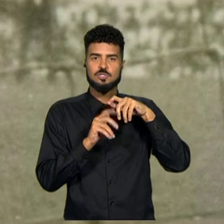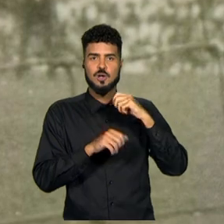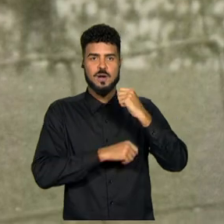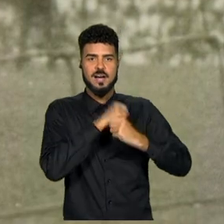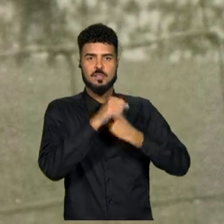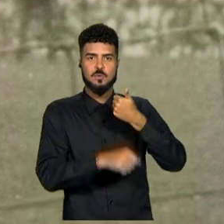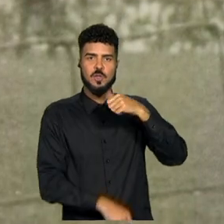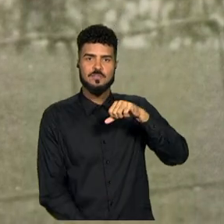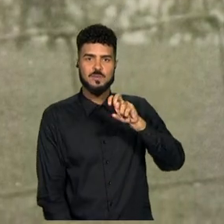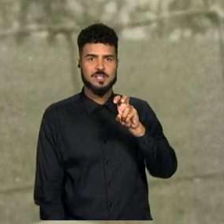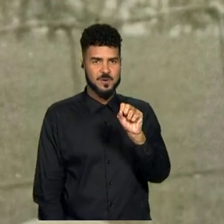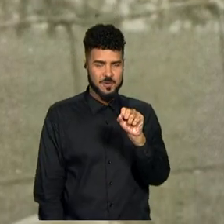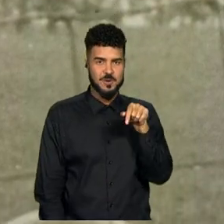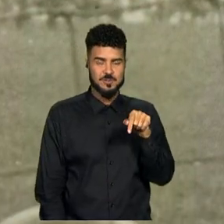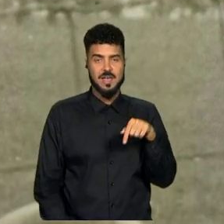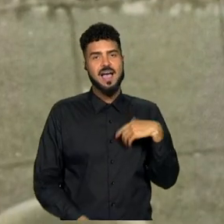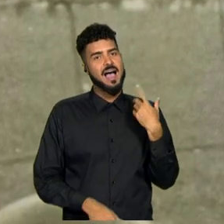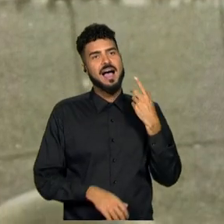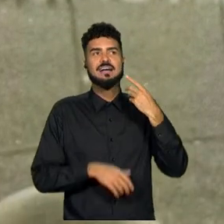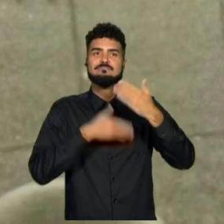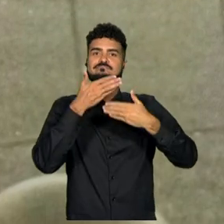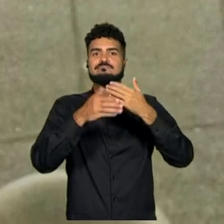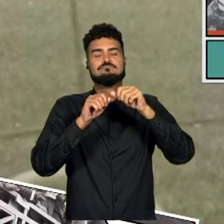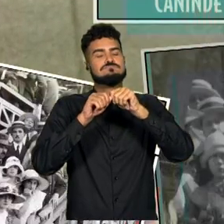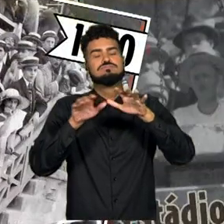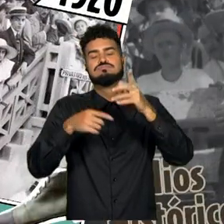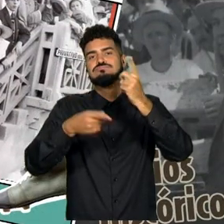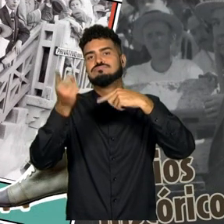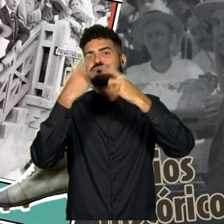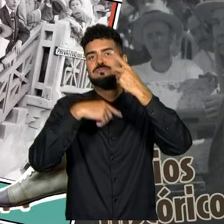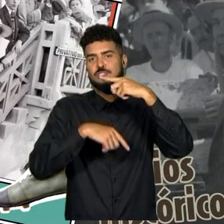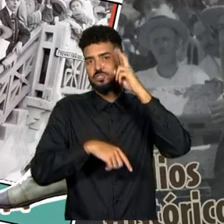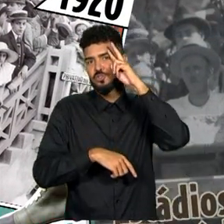seguinte, em 1958. E aí o resto é história, né?